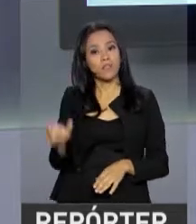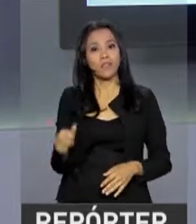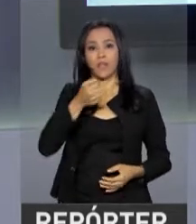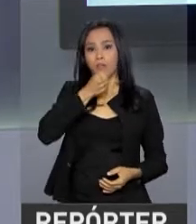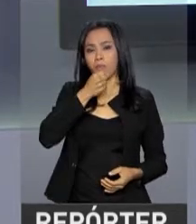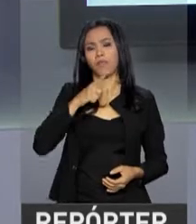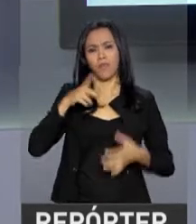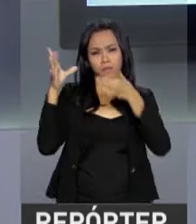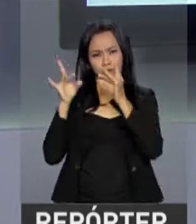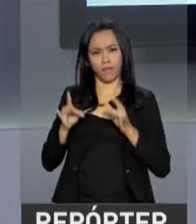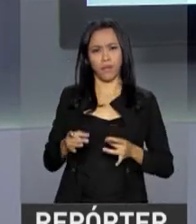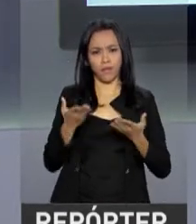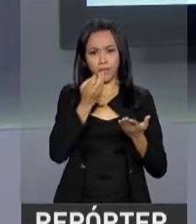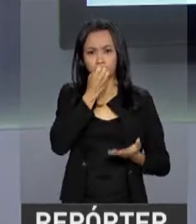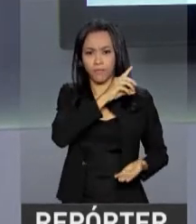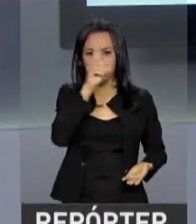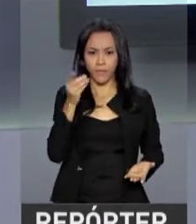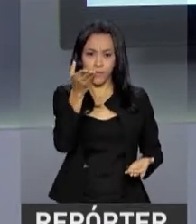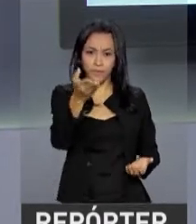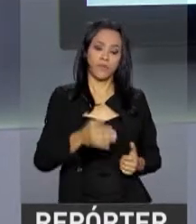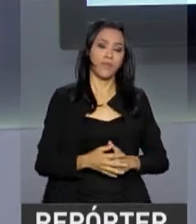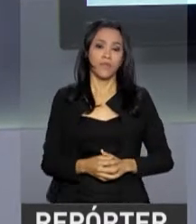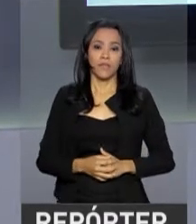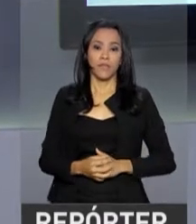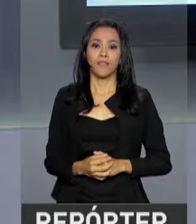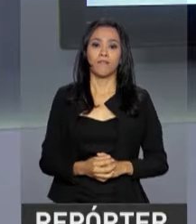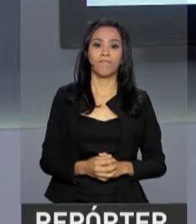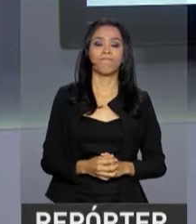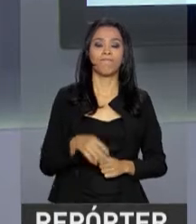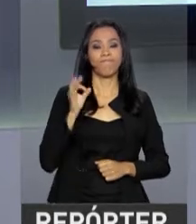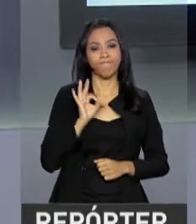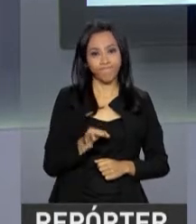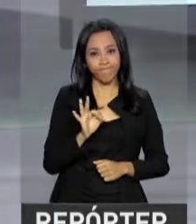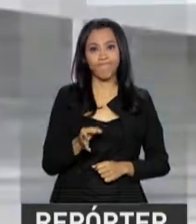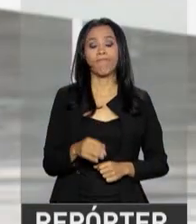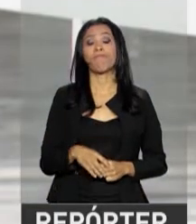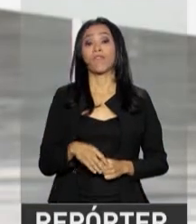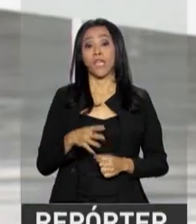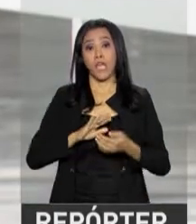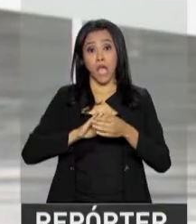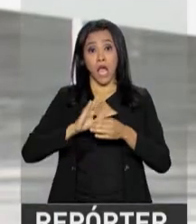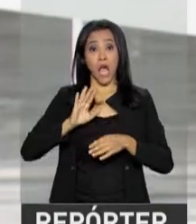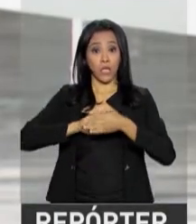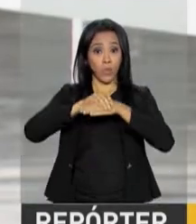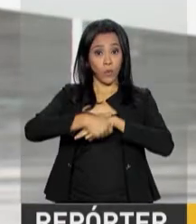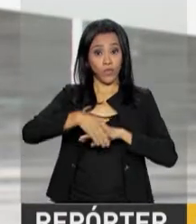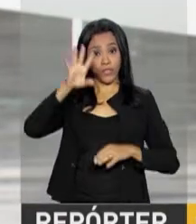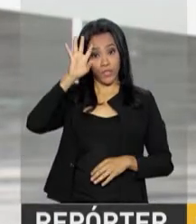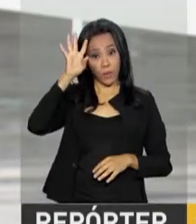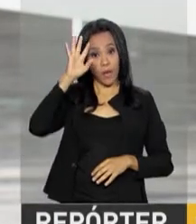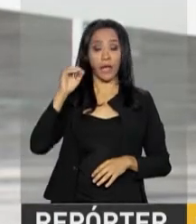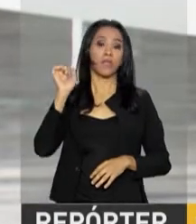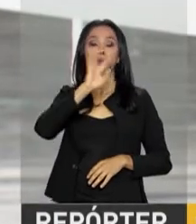que tem os detalhes bom dia cleide é isso mesmo carol na noite desta quarta-feira o presidente michel temer se